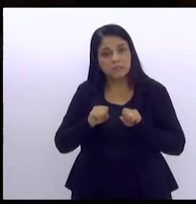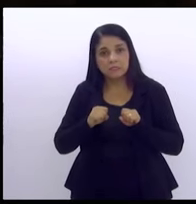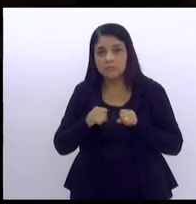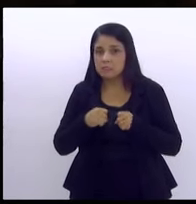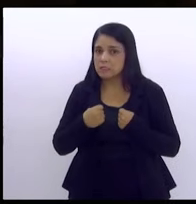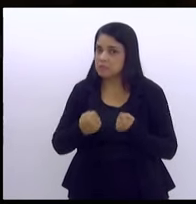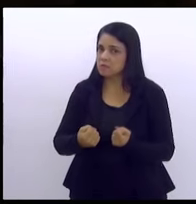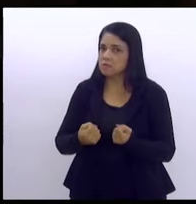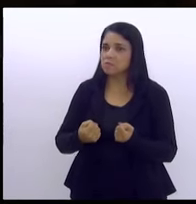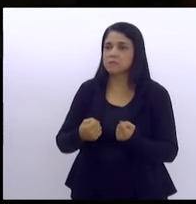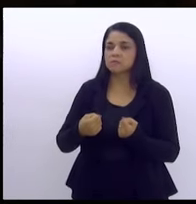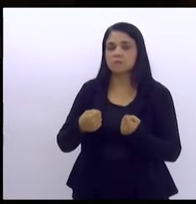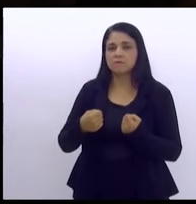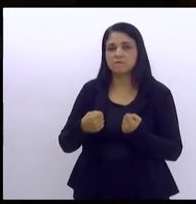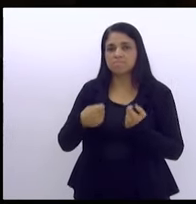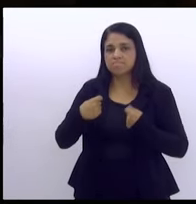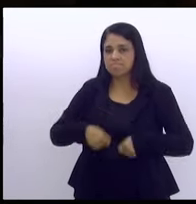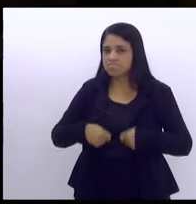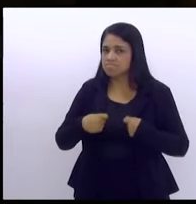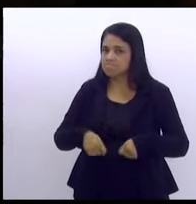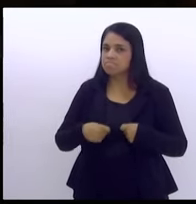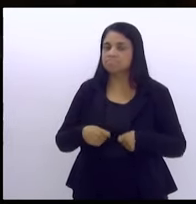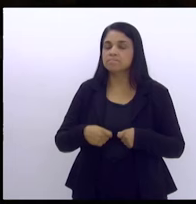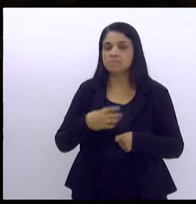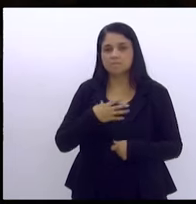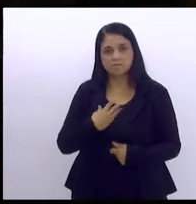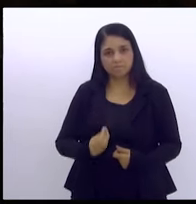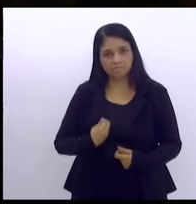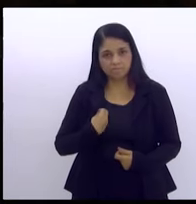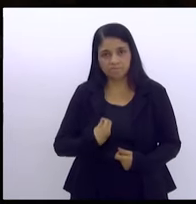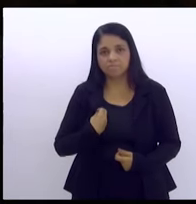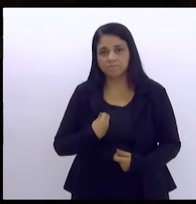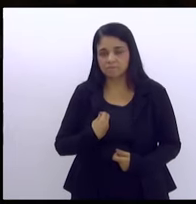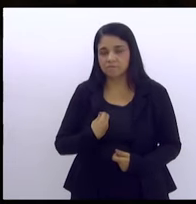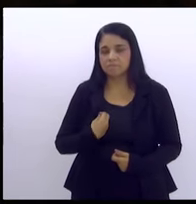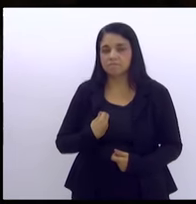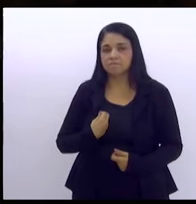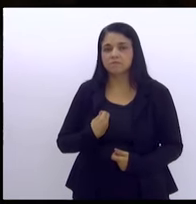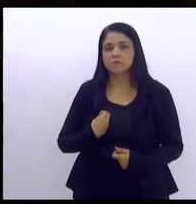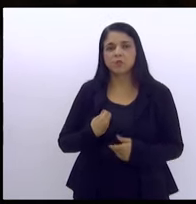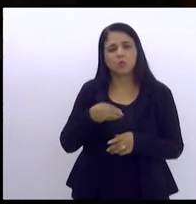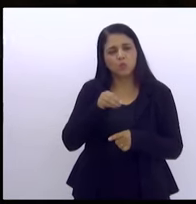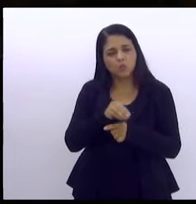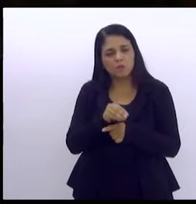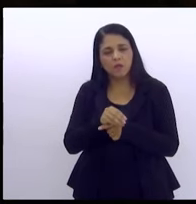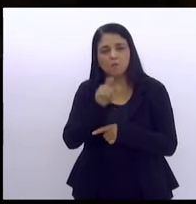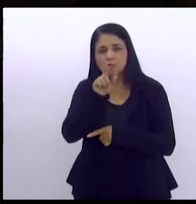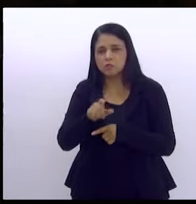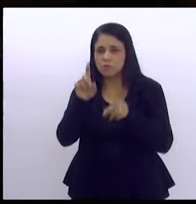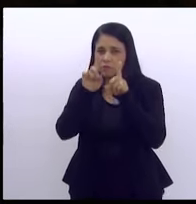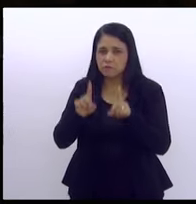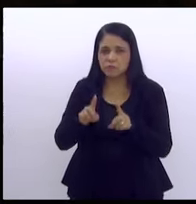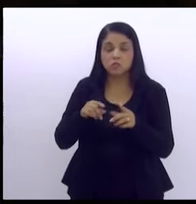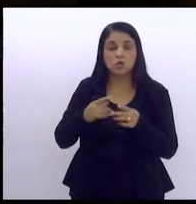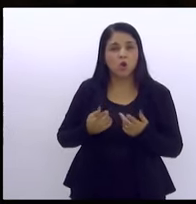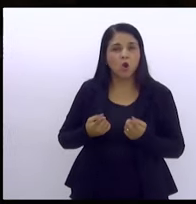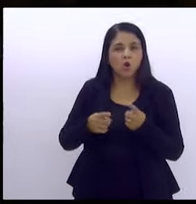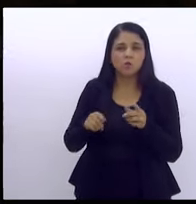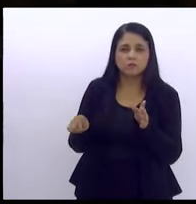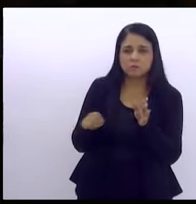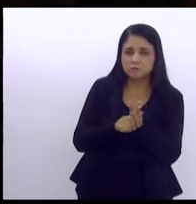as instâncias. O nosso cuidado, o nosso mandato, além de cuidar, de fato, da pessoa com deficiência, o combate às drogas, o combate